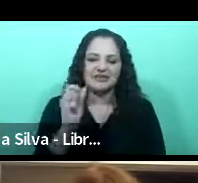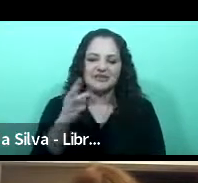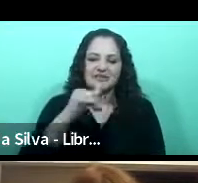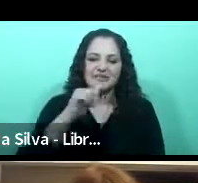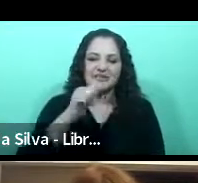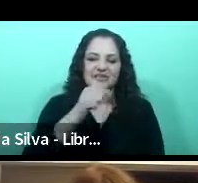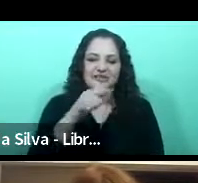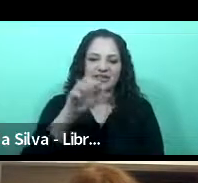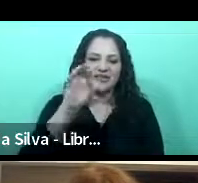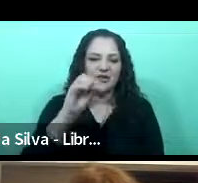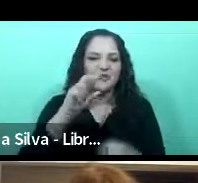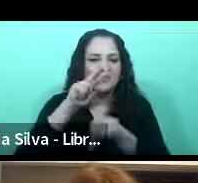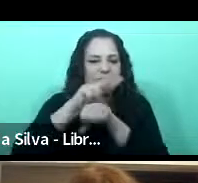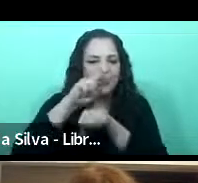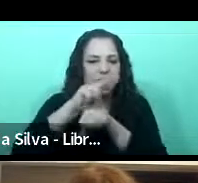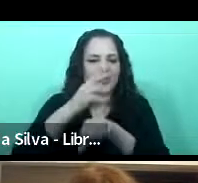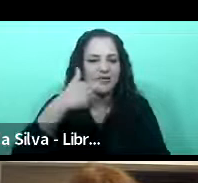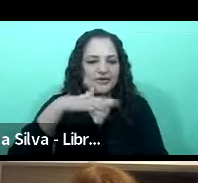sentido aí.